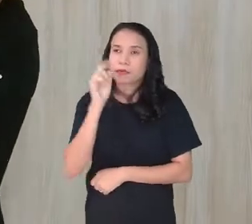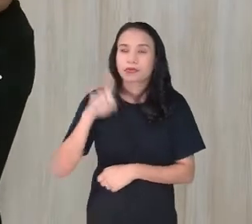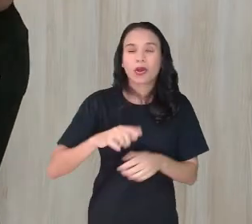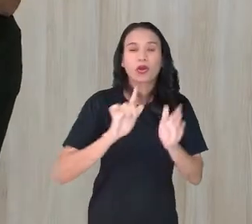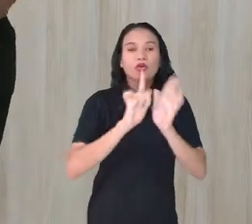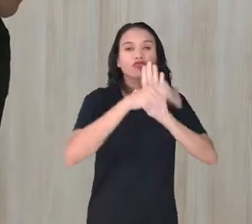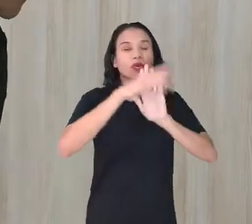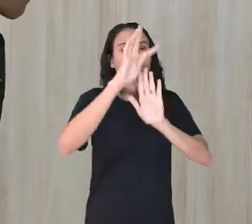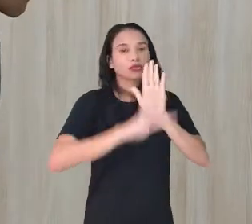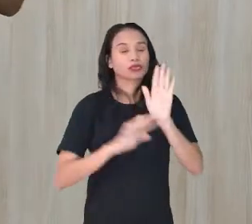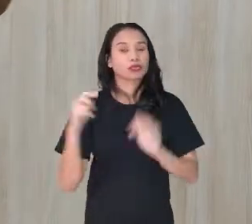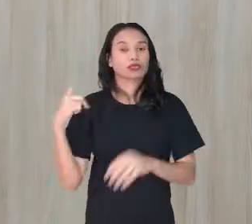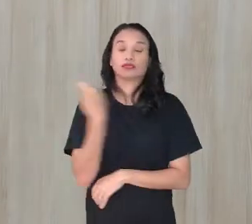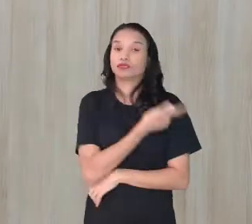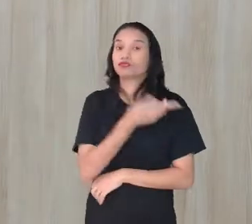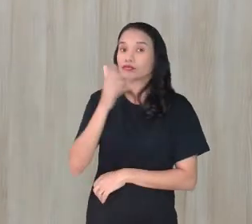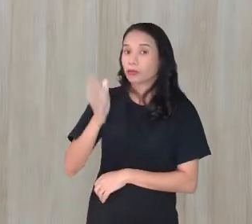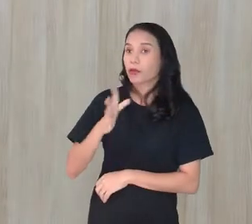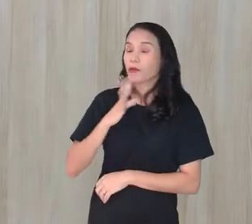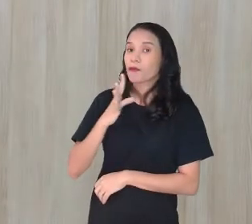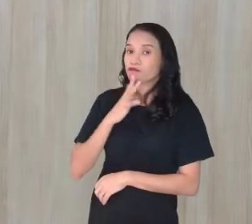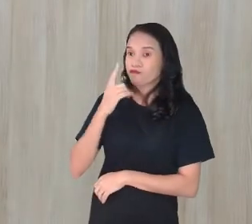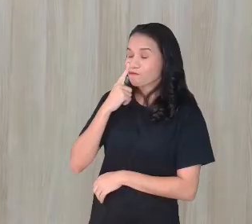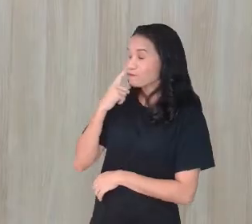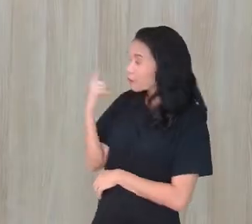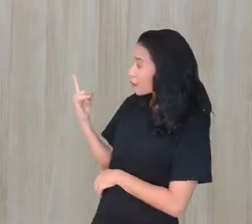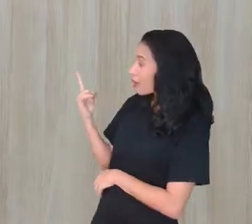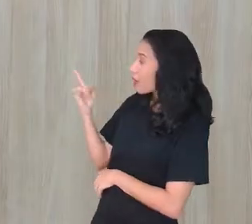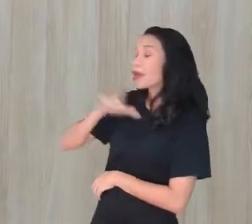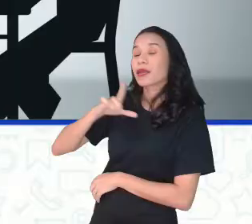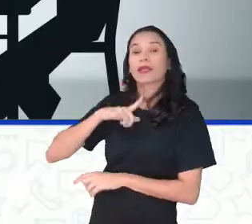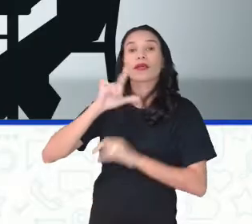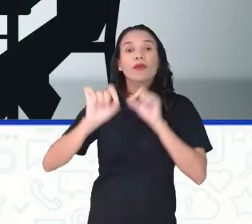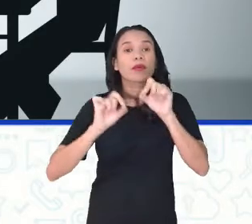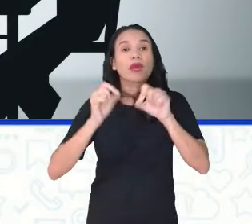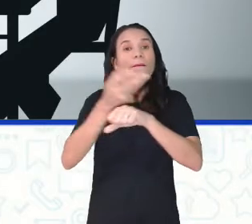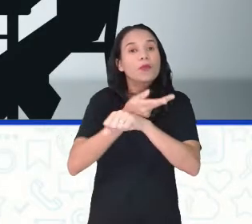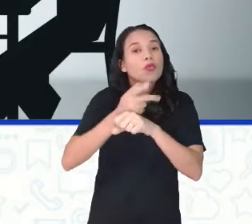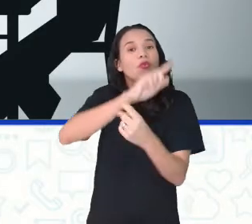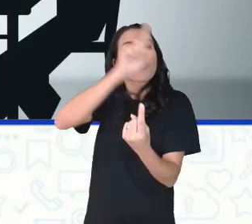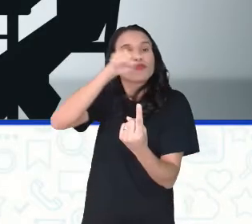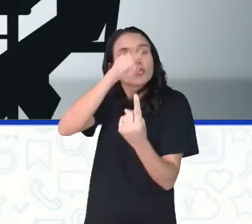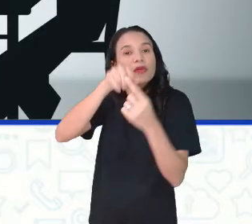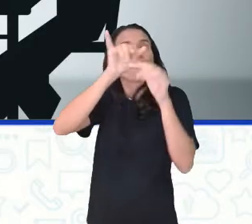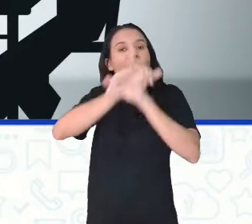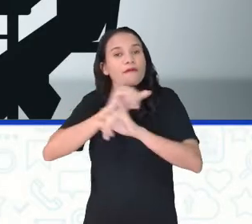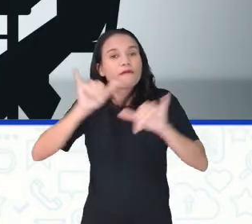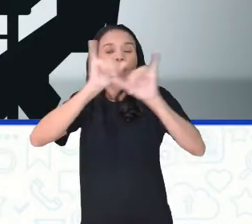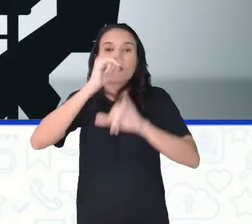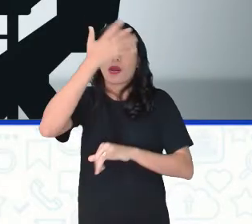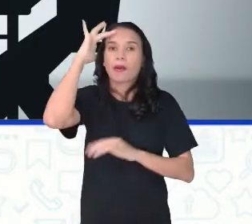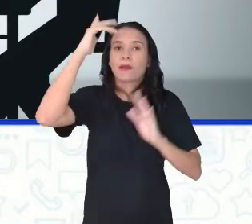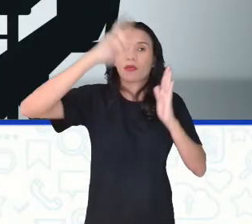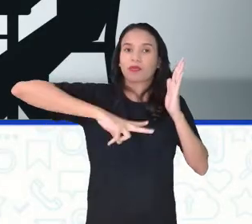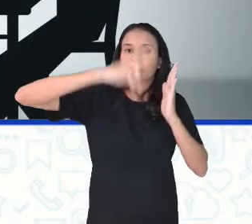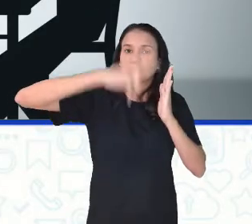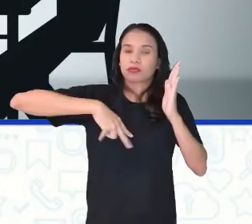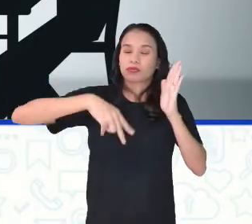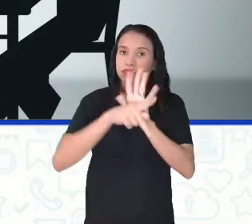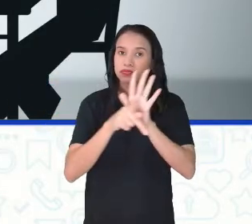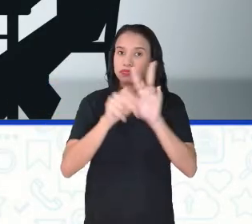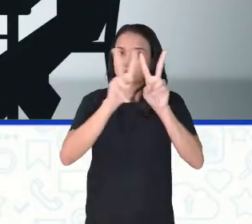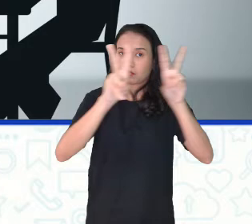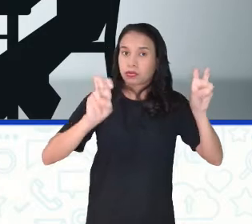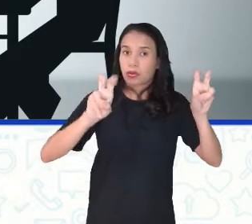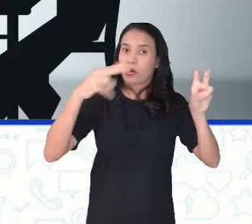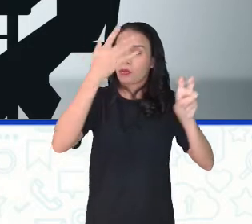a gente já conhece muito bem, que é um gênero textual que busca informar o público leitor sobre um tema ou sobre